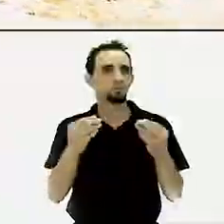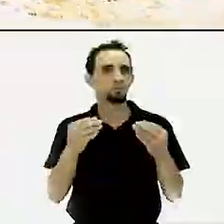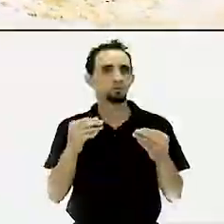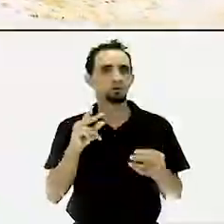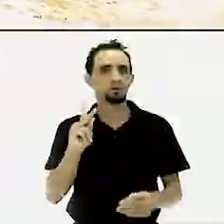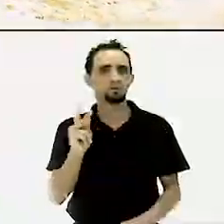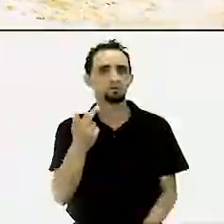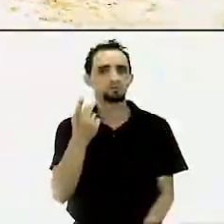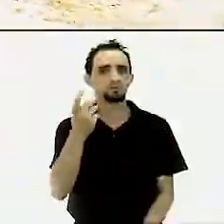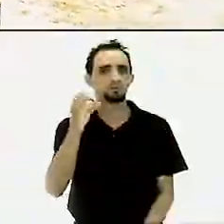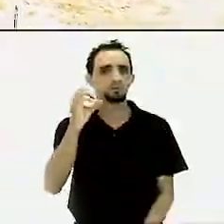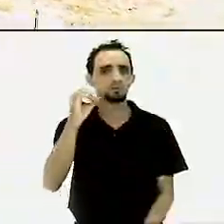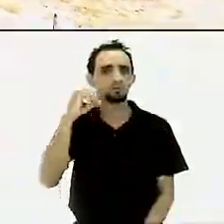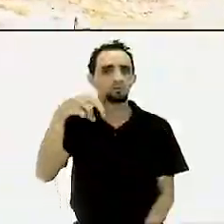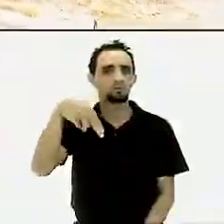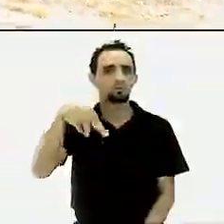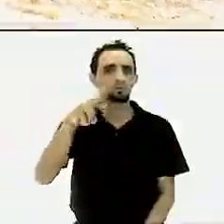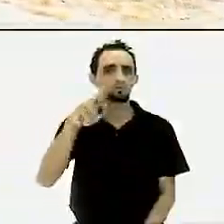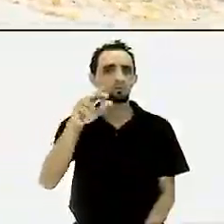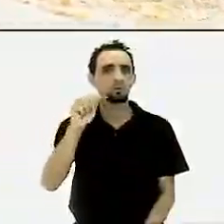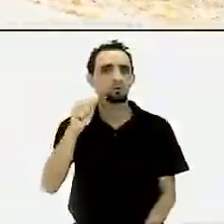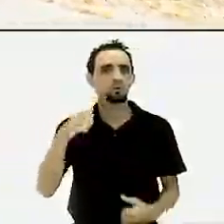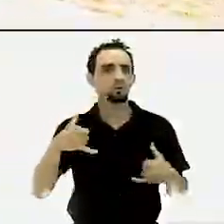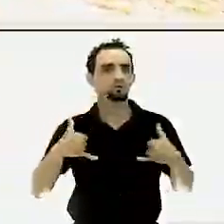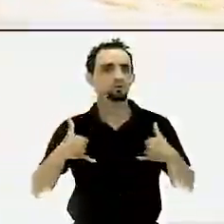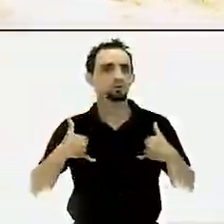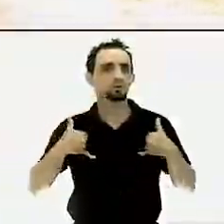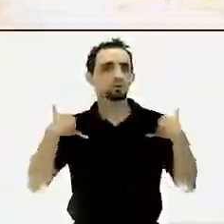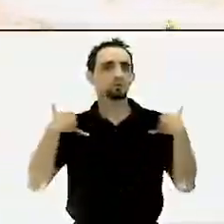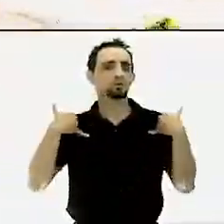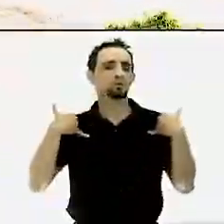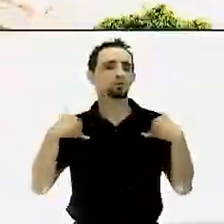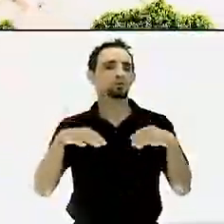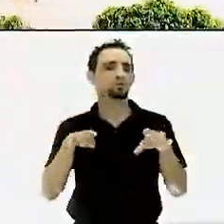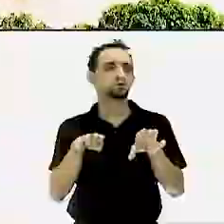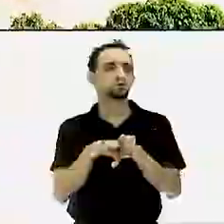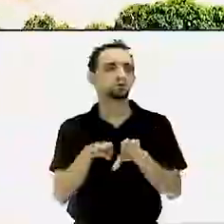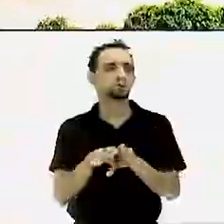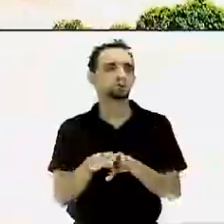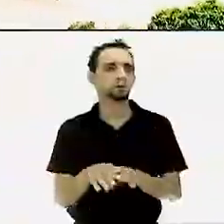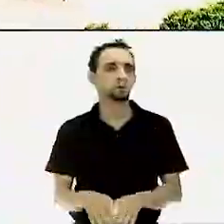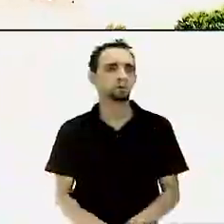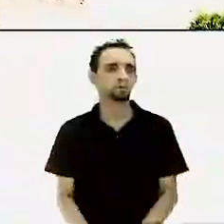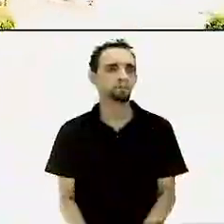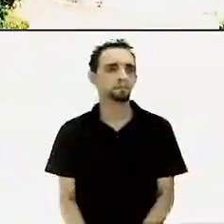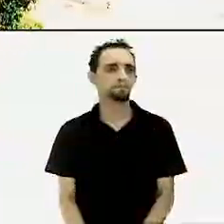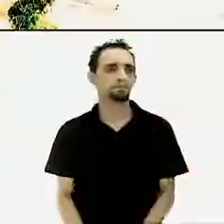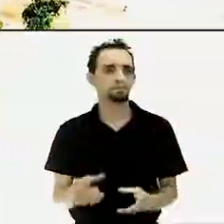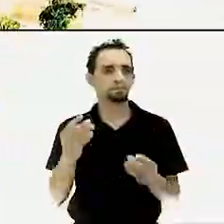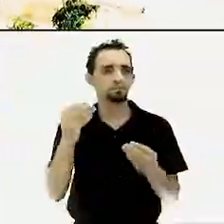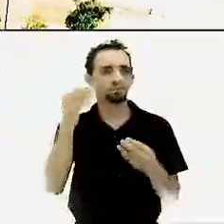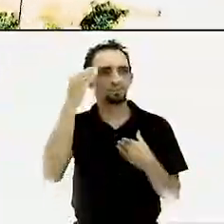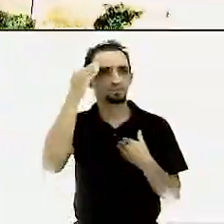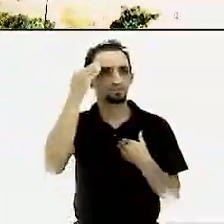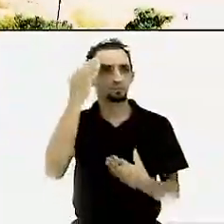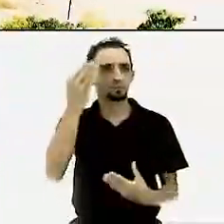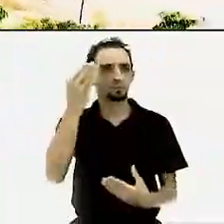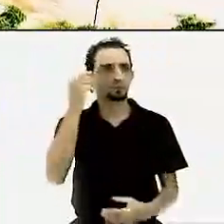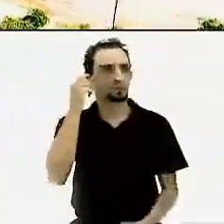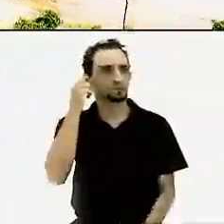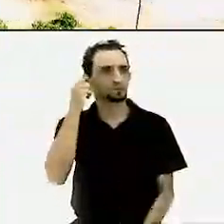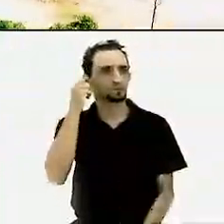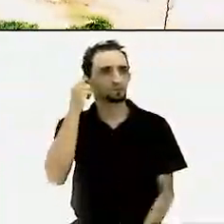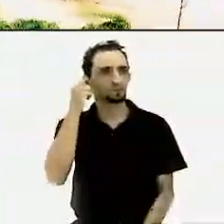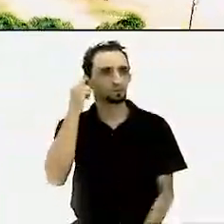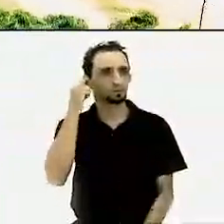agora. Tá bom? Deus abençoe, Rubinho, muita saúde, e que esse trabalho permaneça sempre. Obrigado. Ah, outra novidade, né,